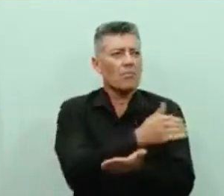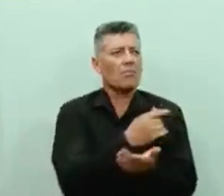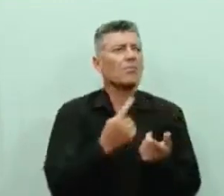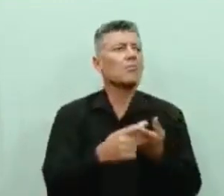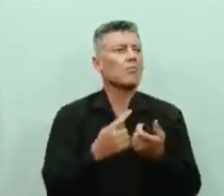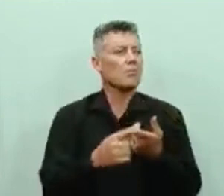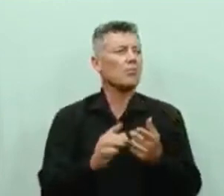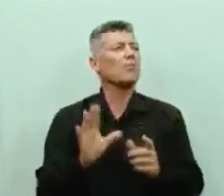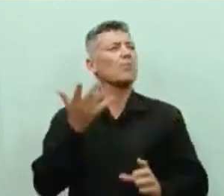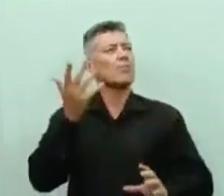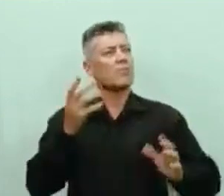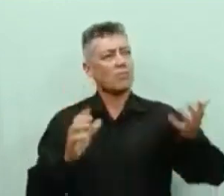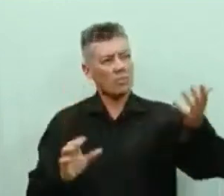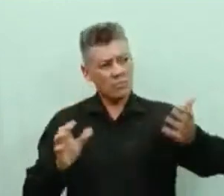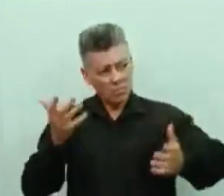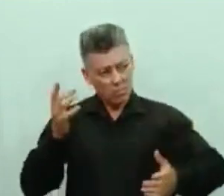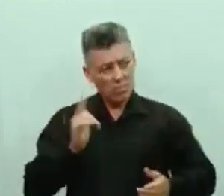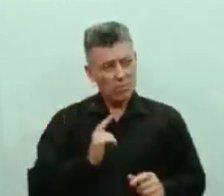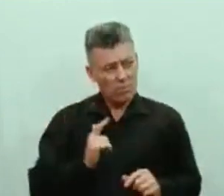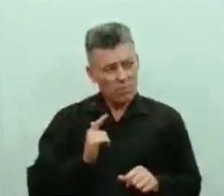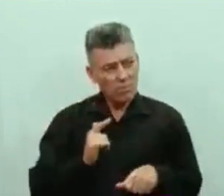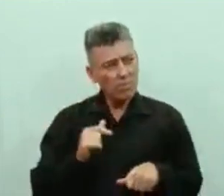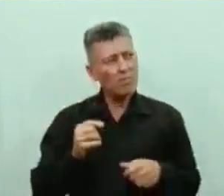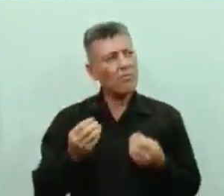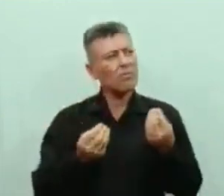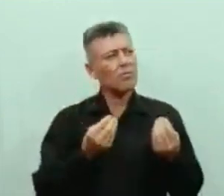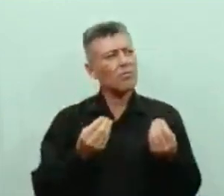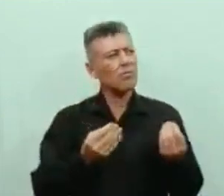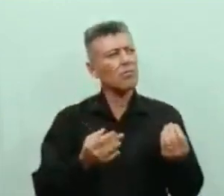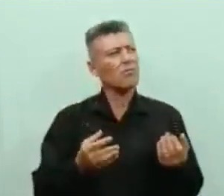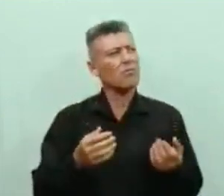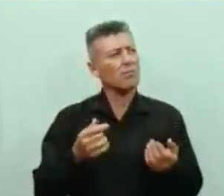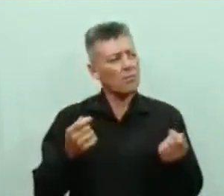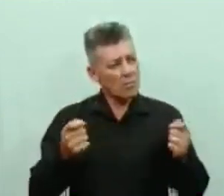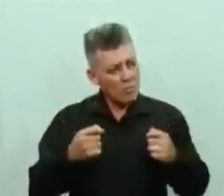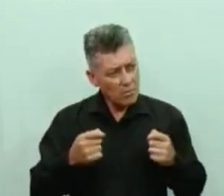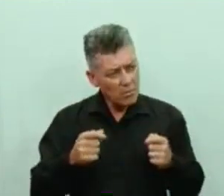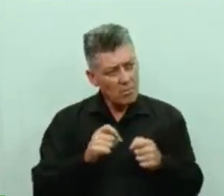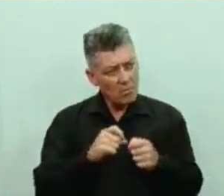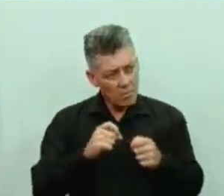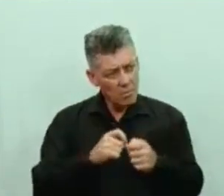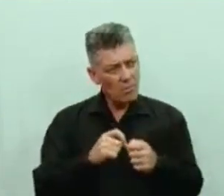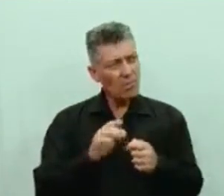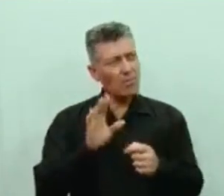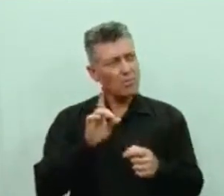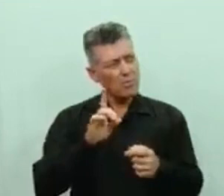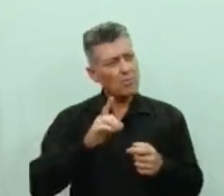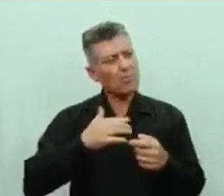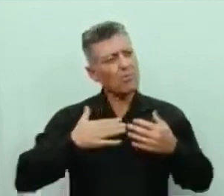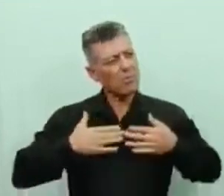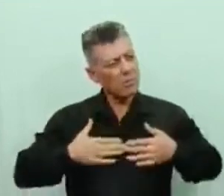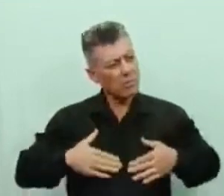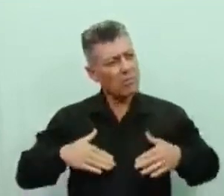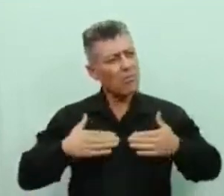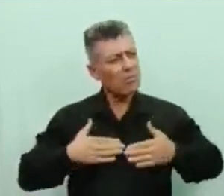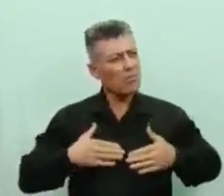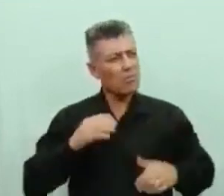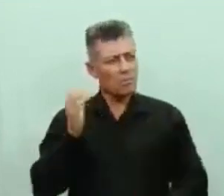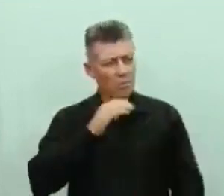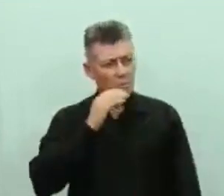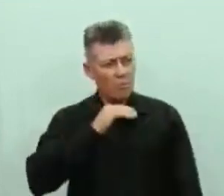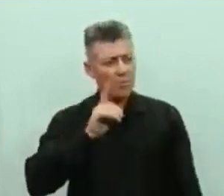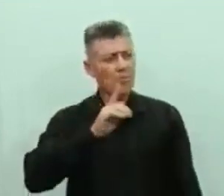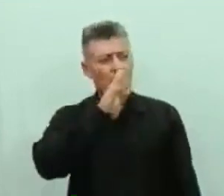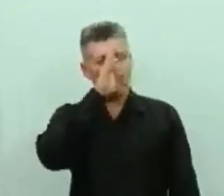algumas situações que ele disse, mas como assim? Eu não vou ter que fazer o serviço? Vai. Mas faz de uma forma mais tranquila, sem pressa,